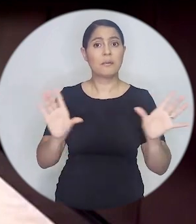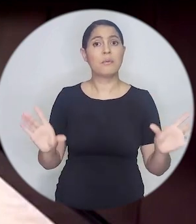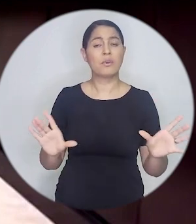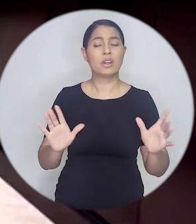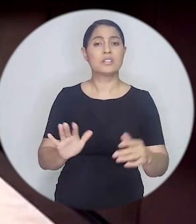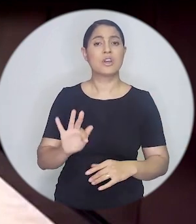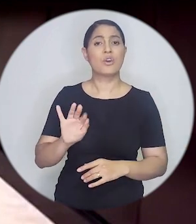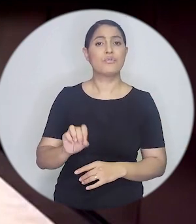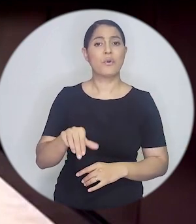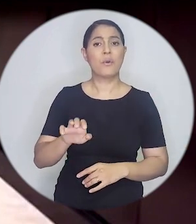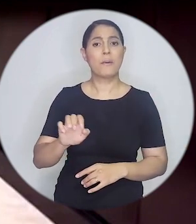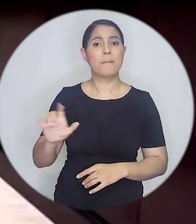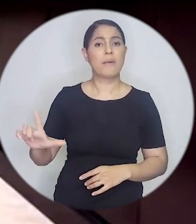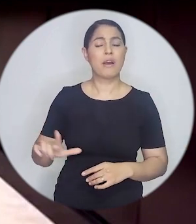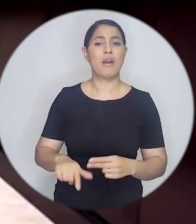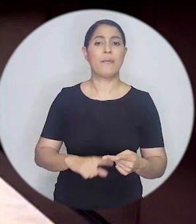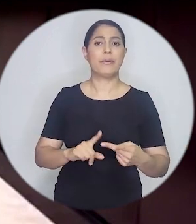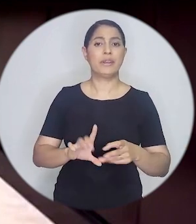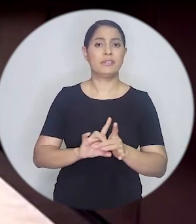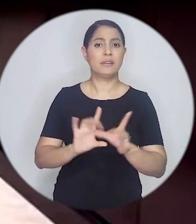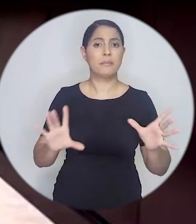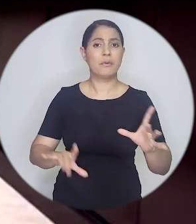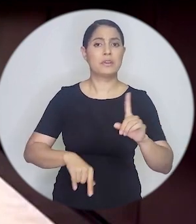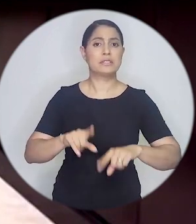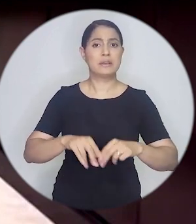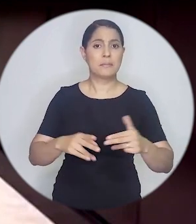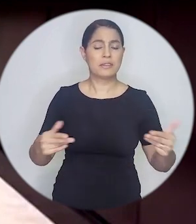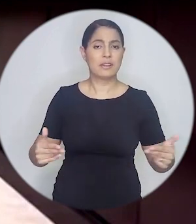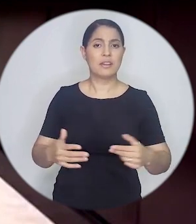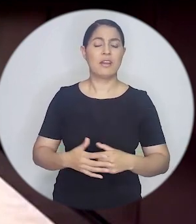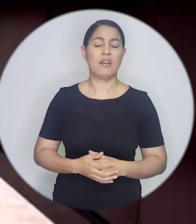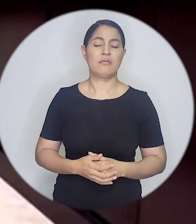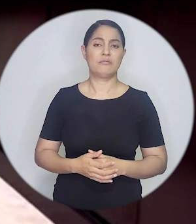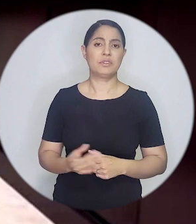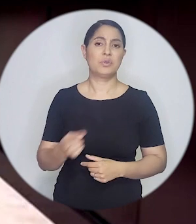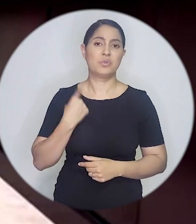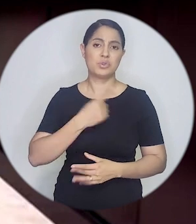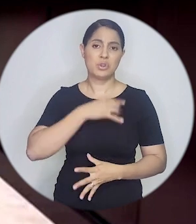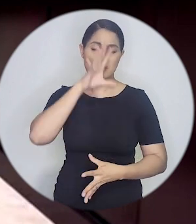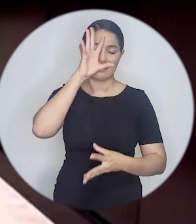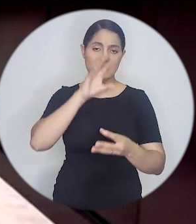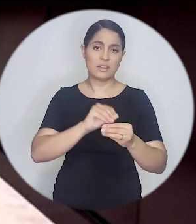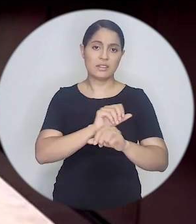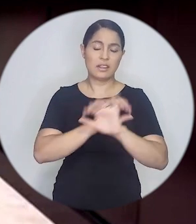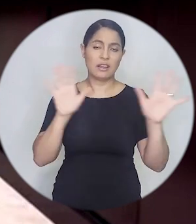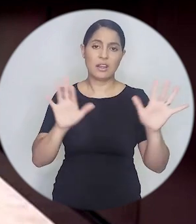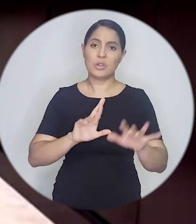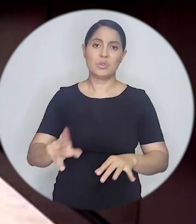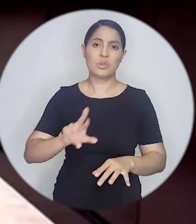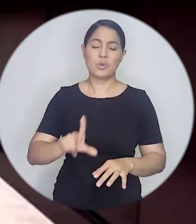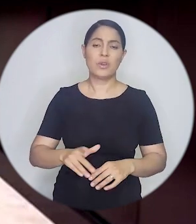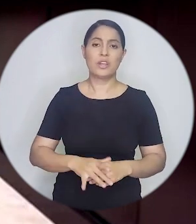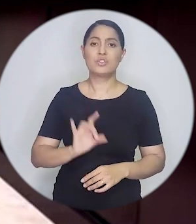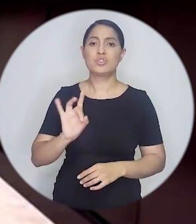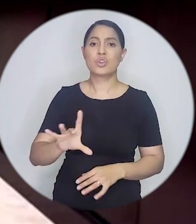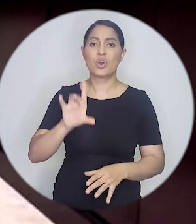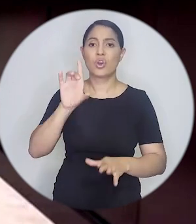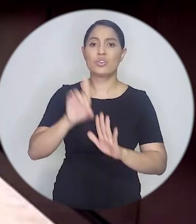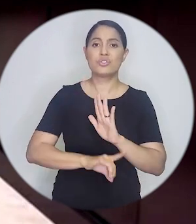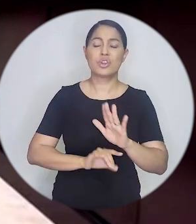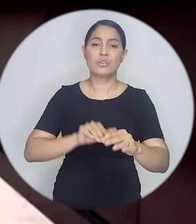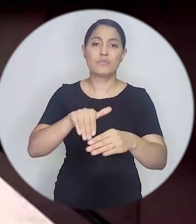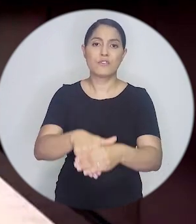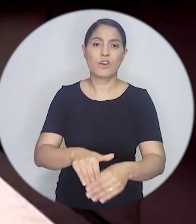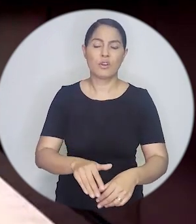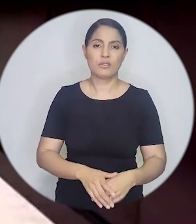democracia formal, mas da democracia material, é importante que possamos entender a democracia não apenas como